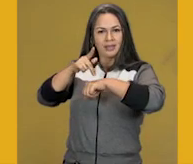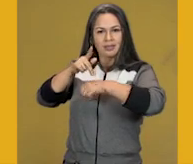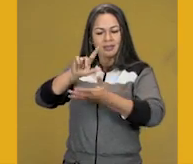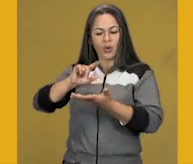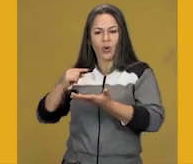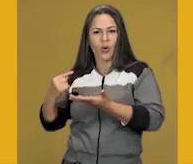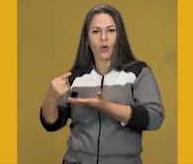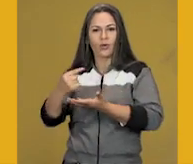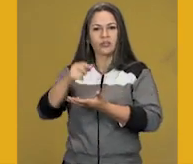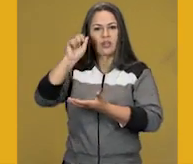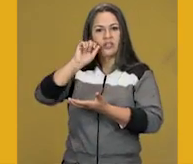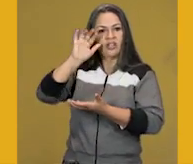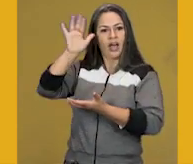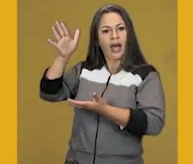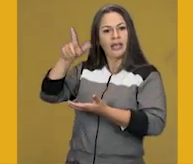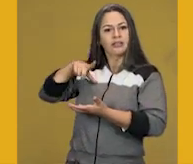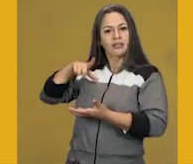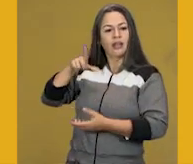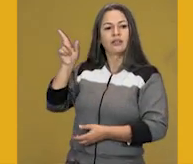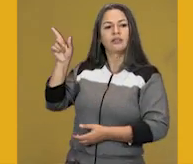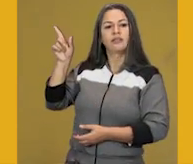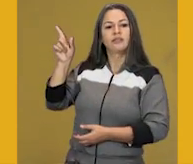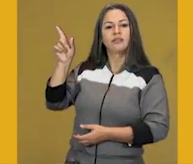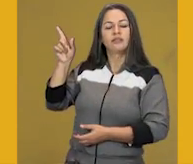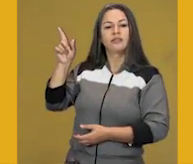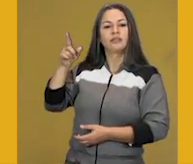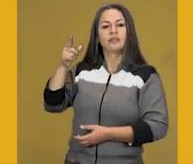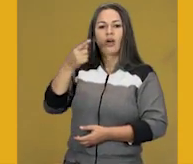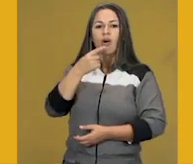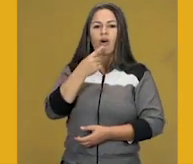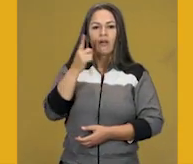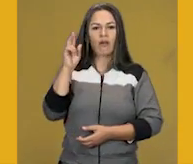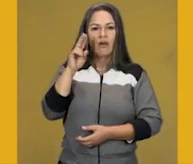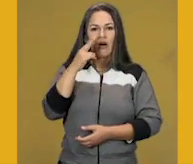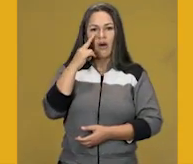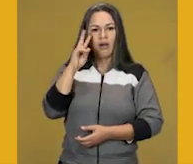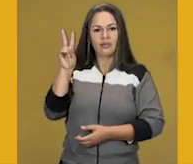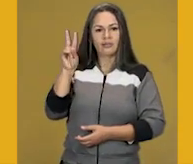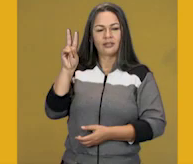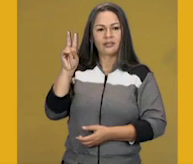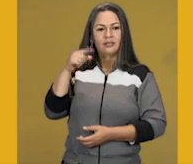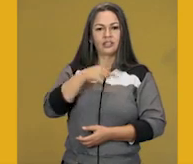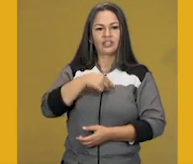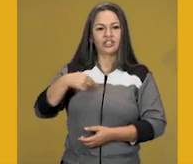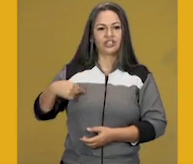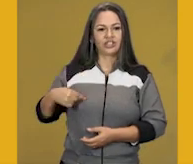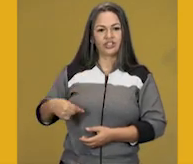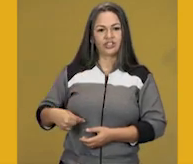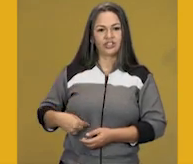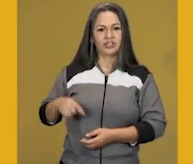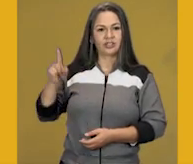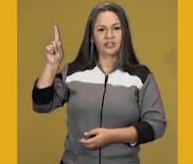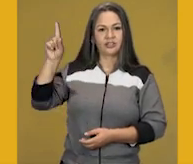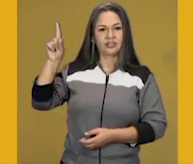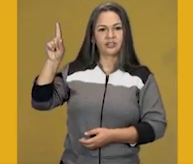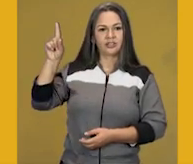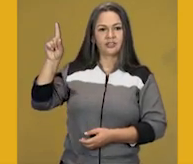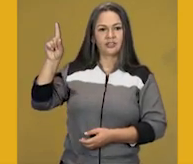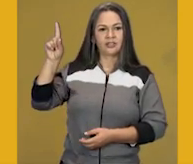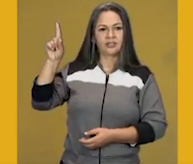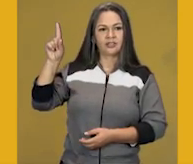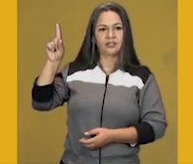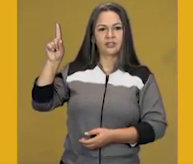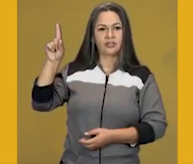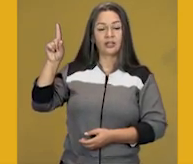bilhão 411 milhões de pessoas. Vou colocar aqui na cor rosa, para separar a Ásia do Brasil. 1